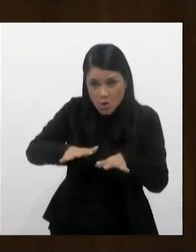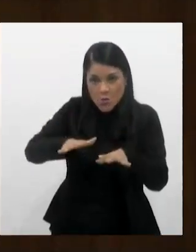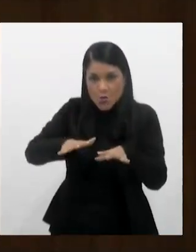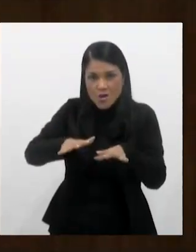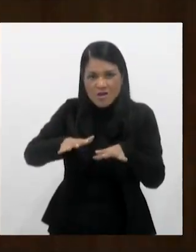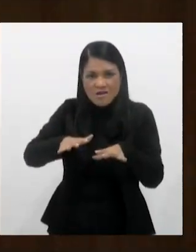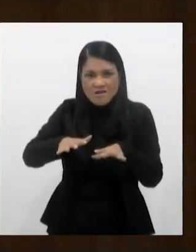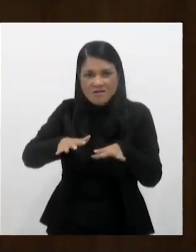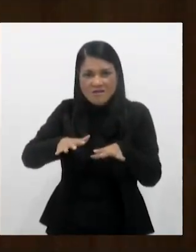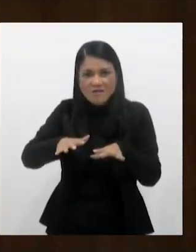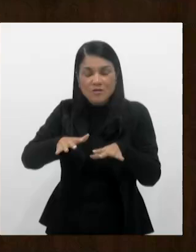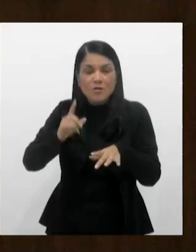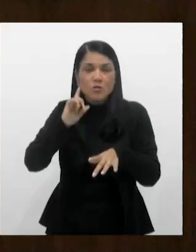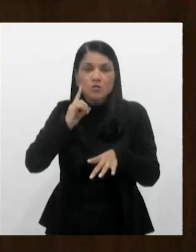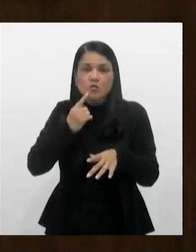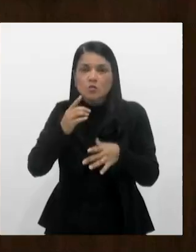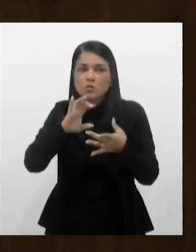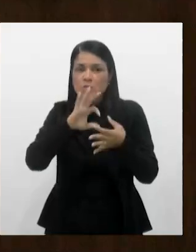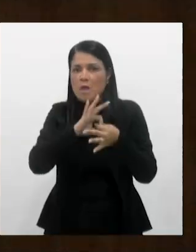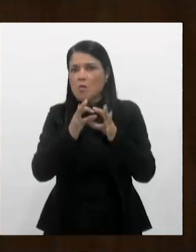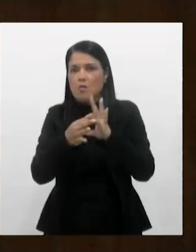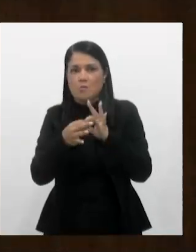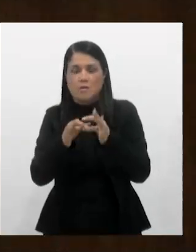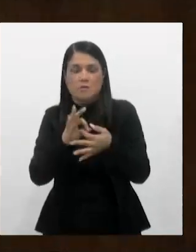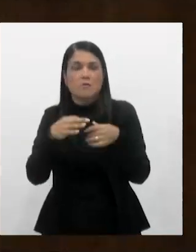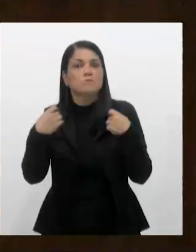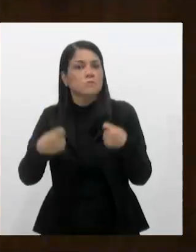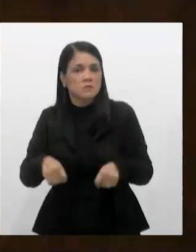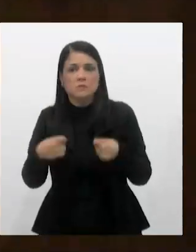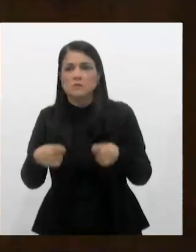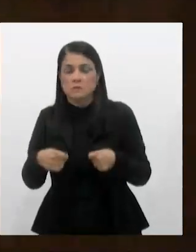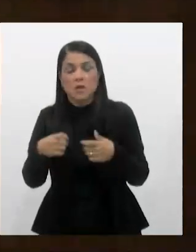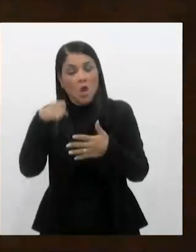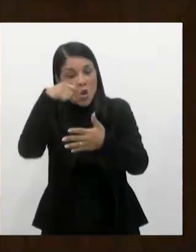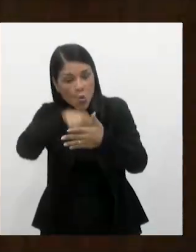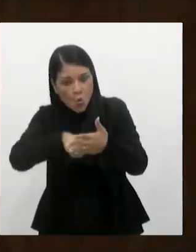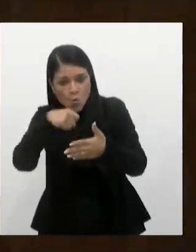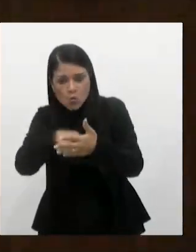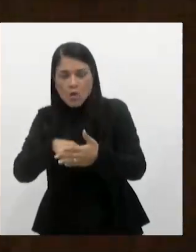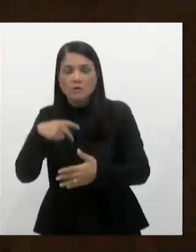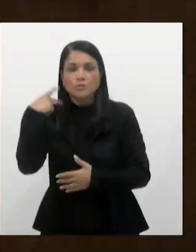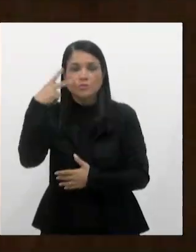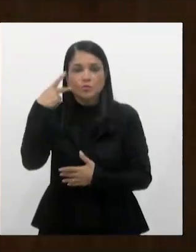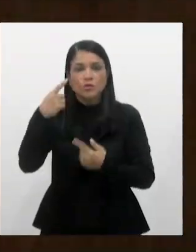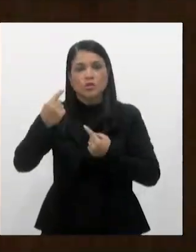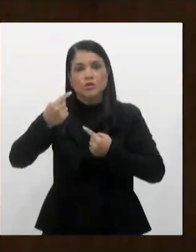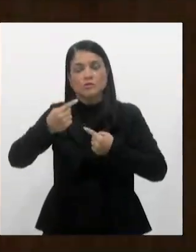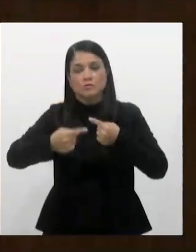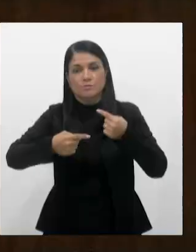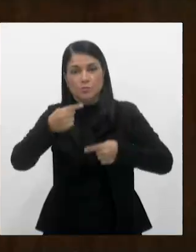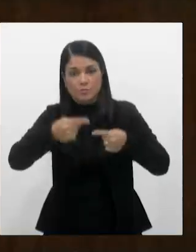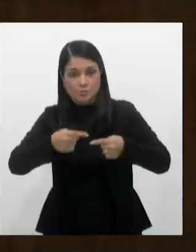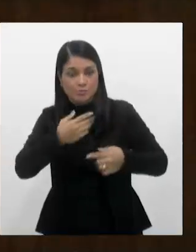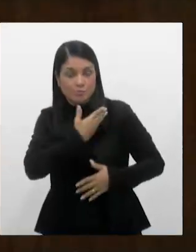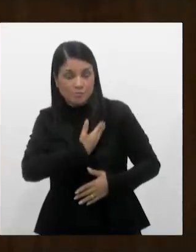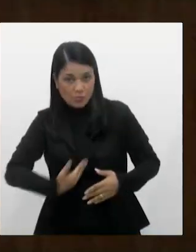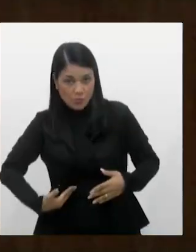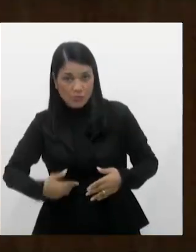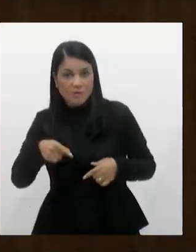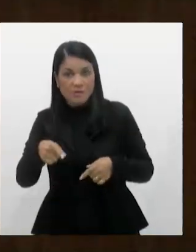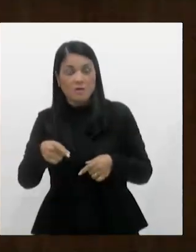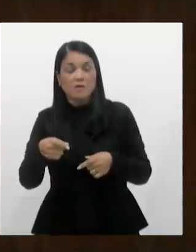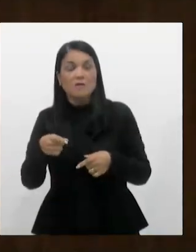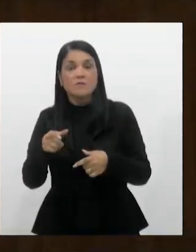na Paralimpíadas é uma questão da gente lutar para que haja políticas públicas de inclusão a esse público